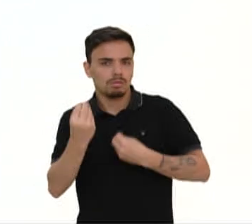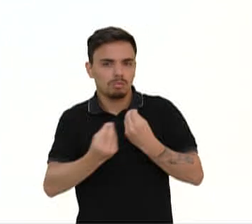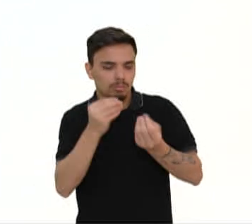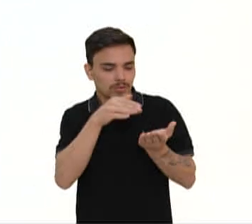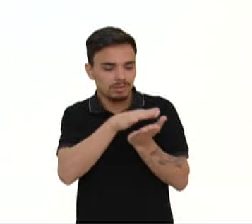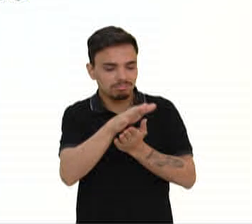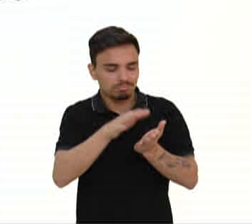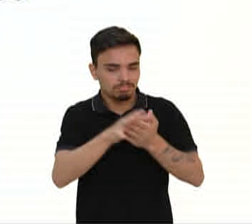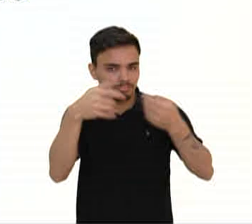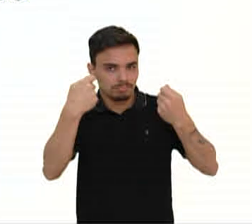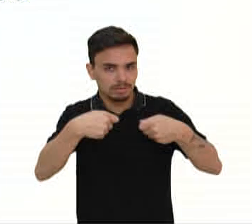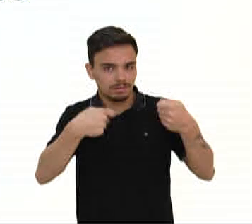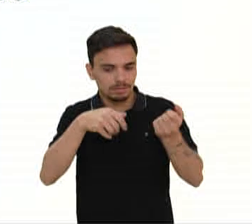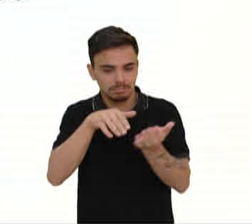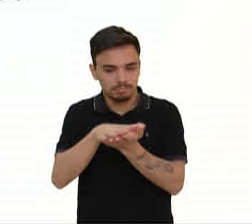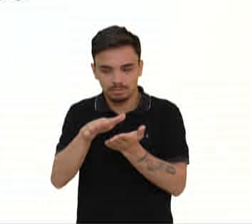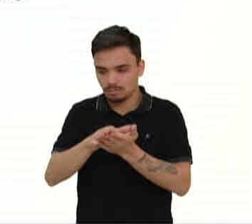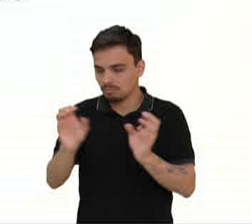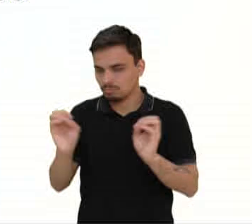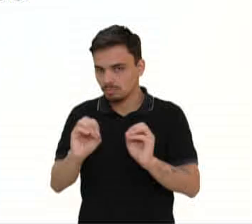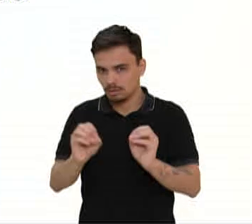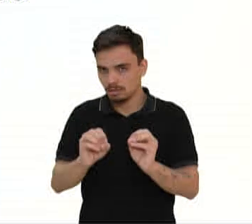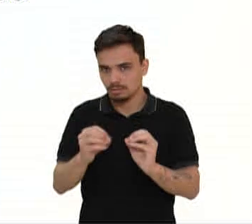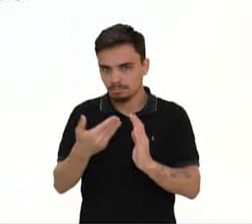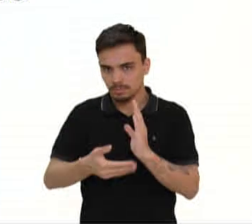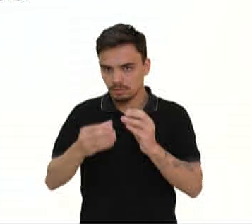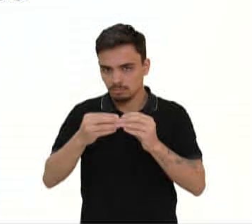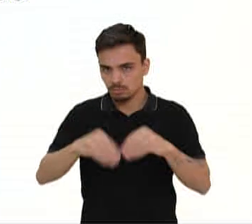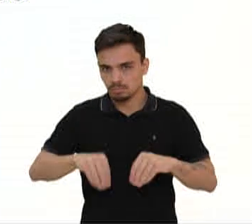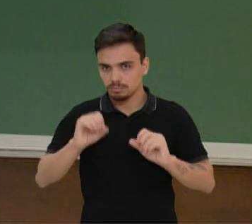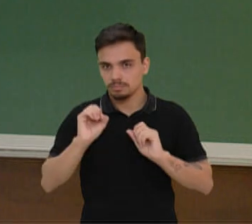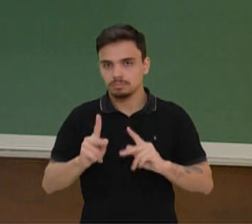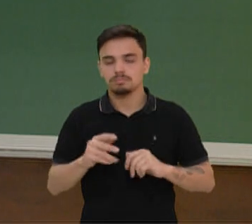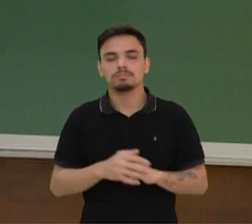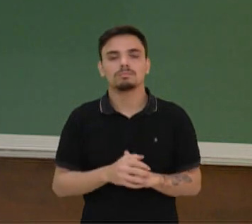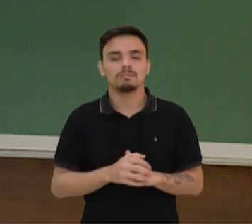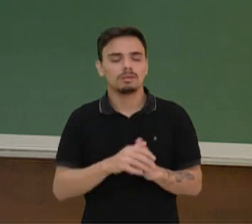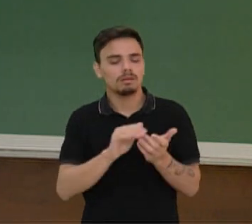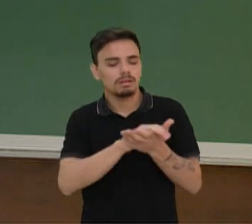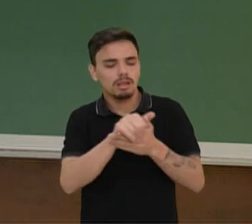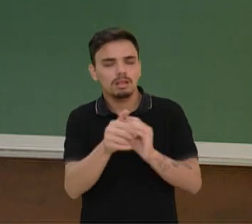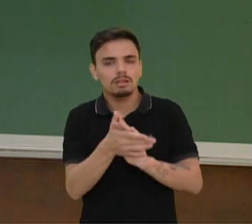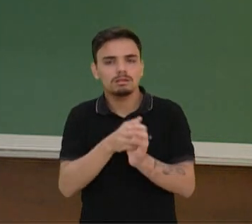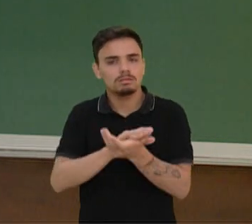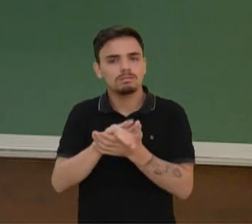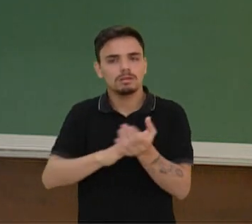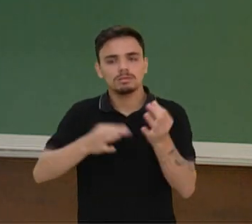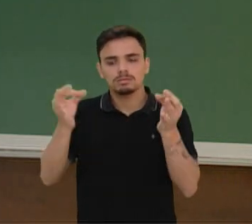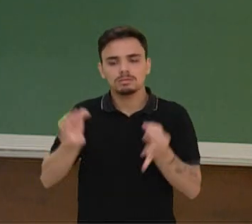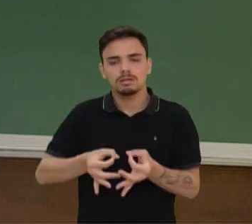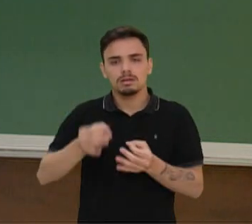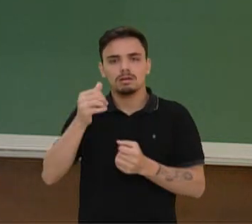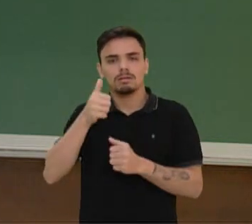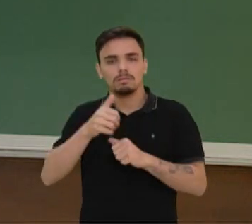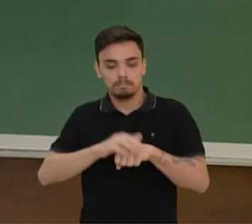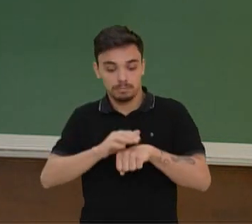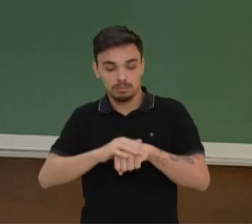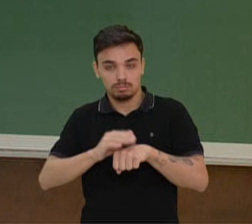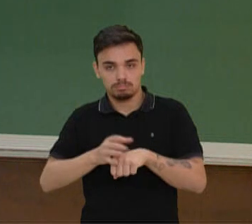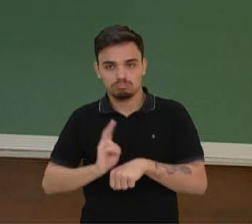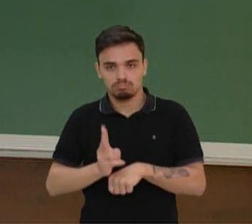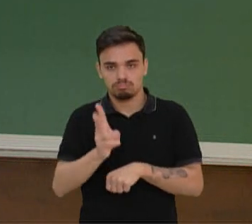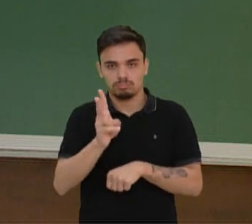sem desperdiçar. Para lavar frequentemente as mãos, por exemplo, não é necessário ficar com a torneira aberta